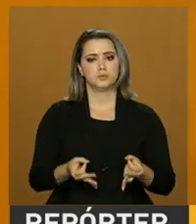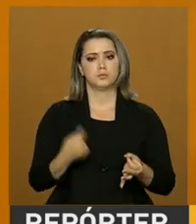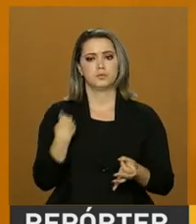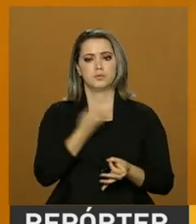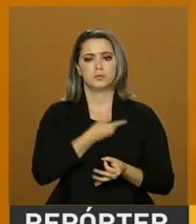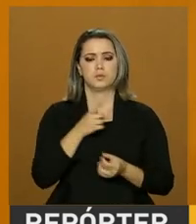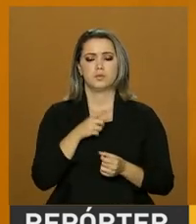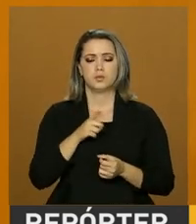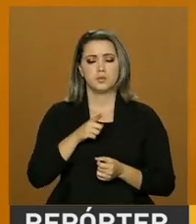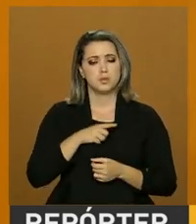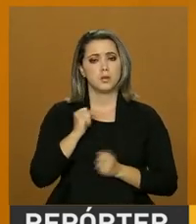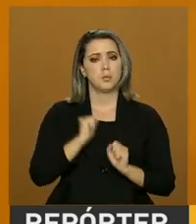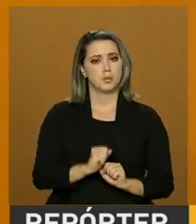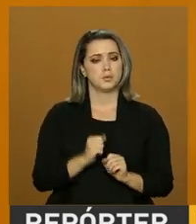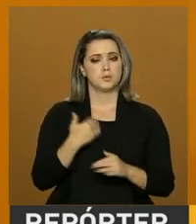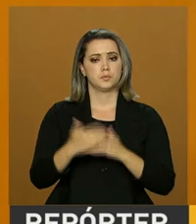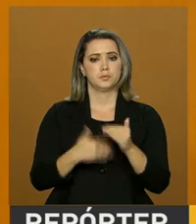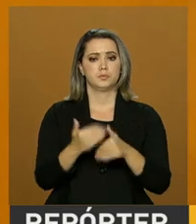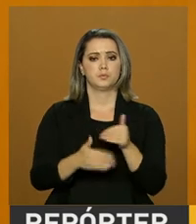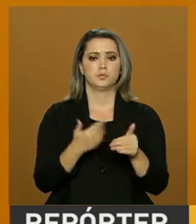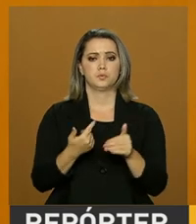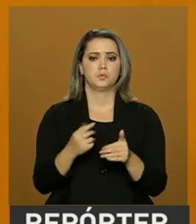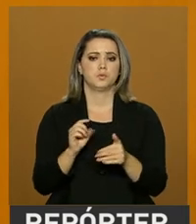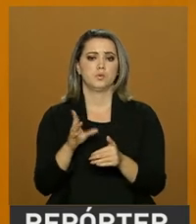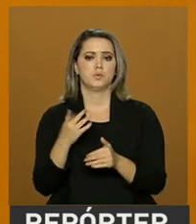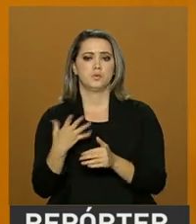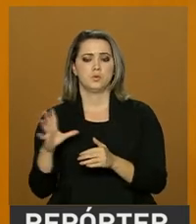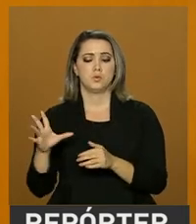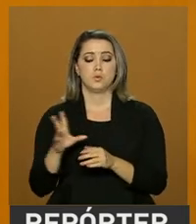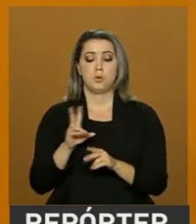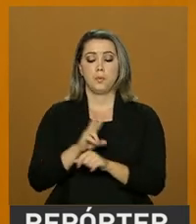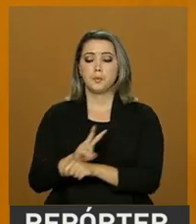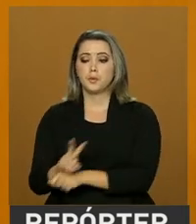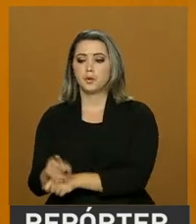tenhamos condições não só